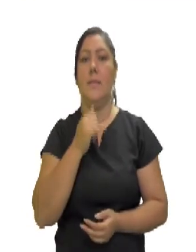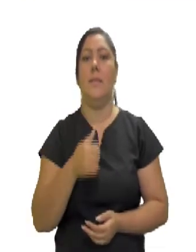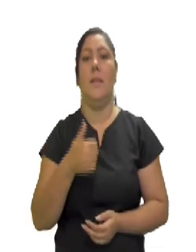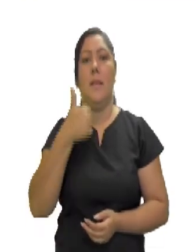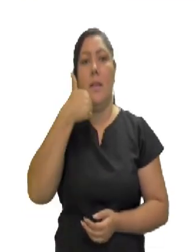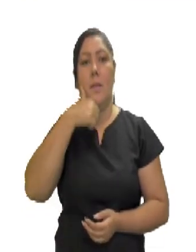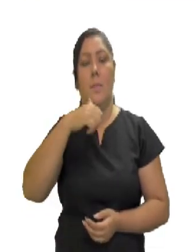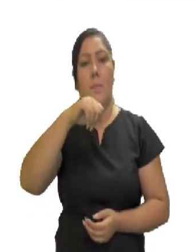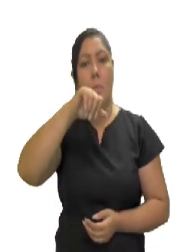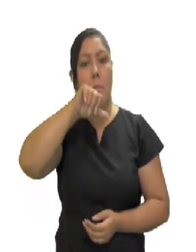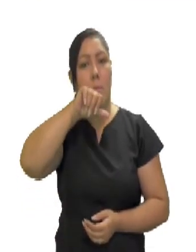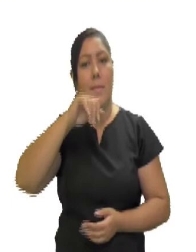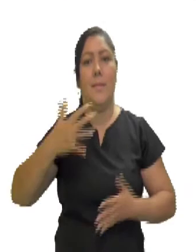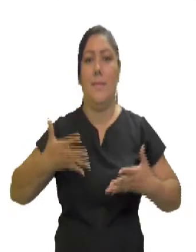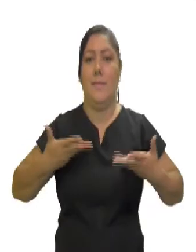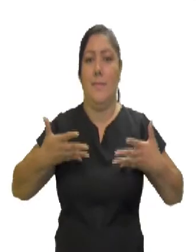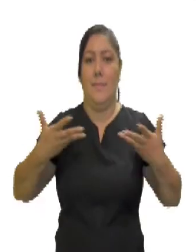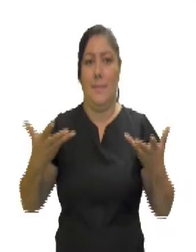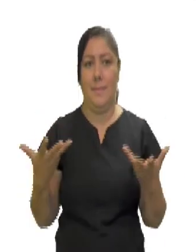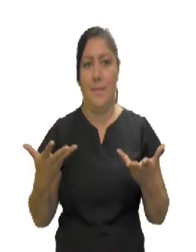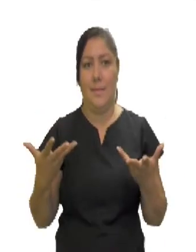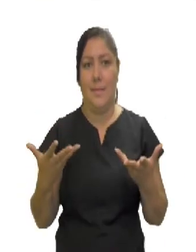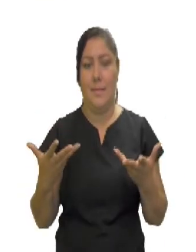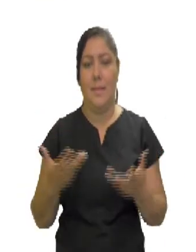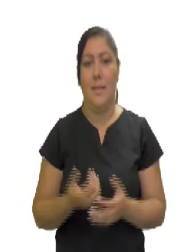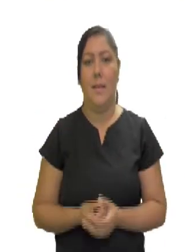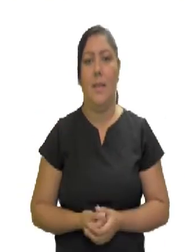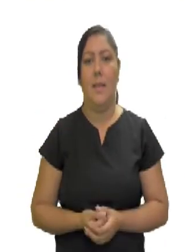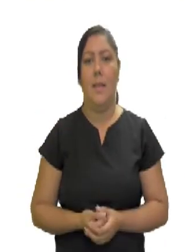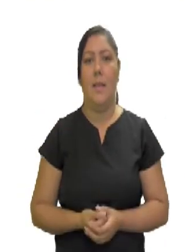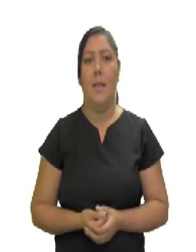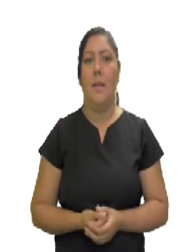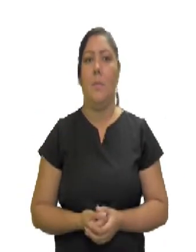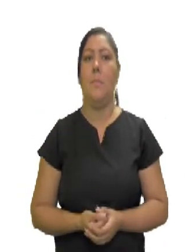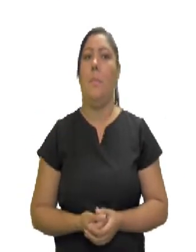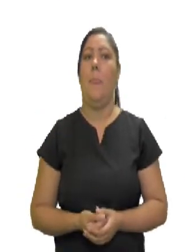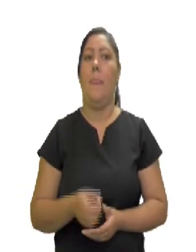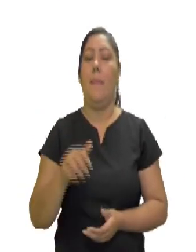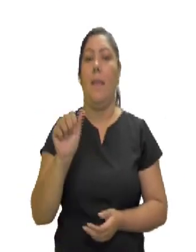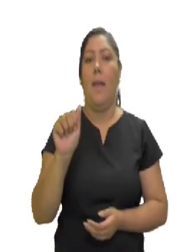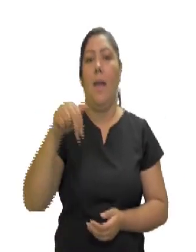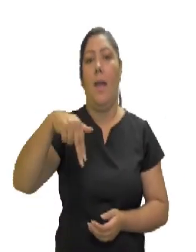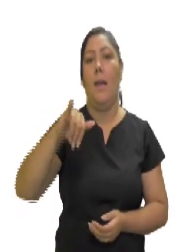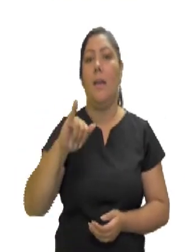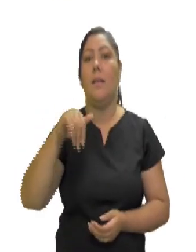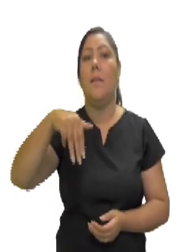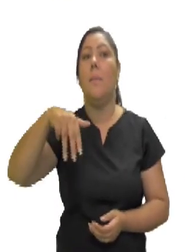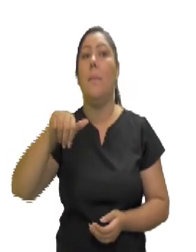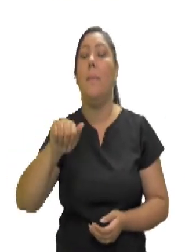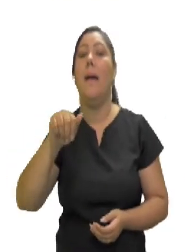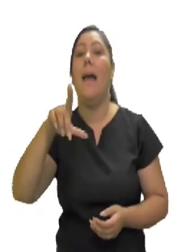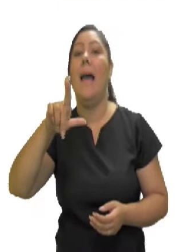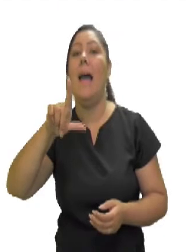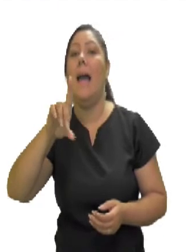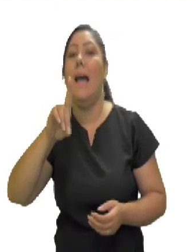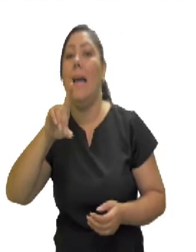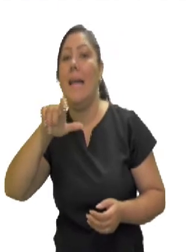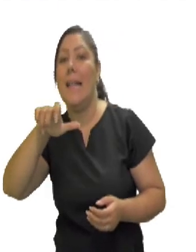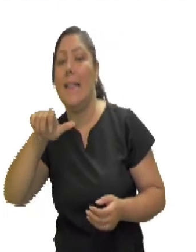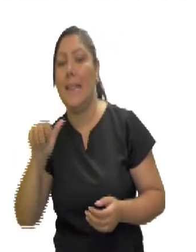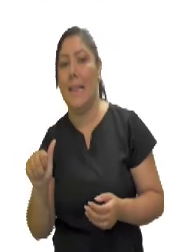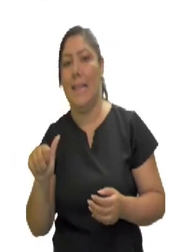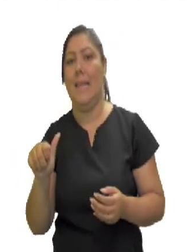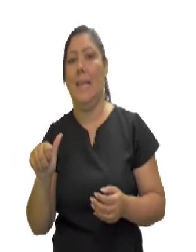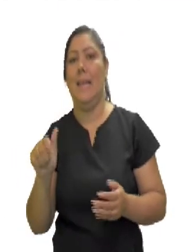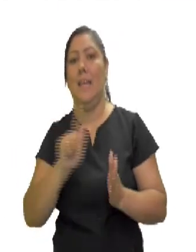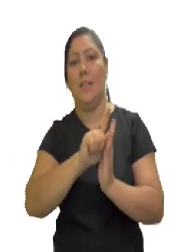está no feminino porque está se referindo à mãe. O pai está animado. Animado